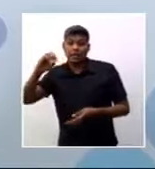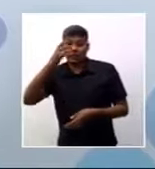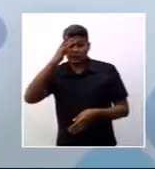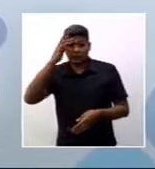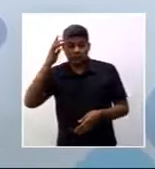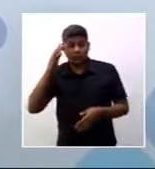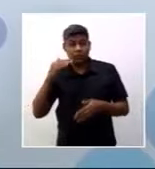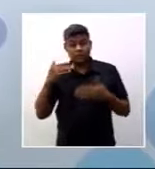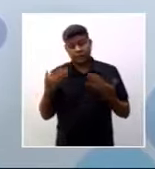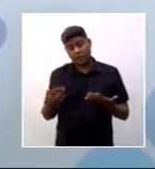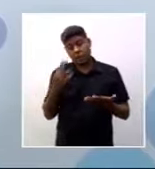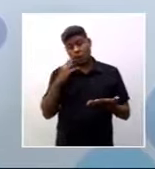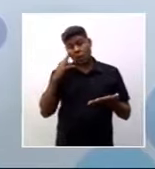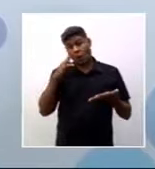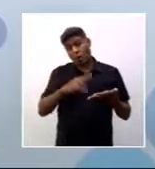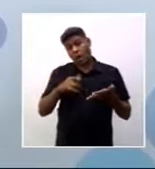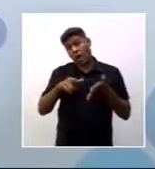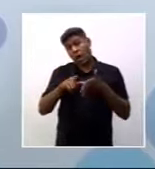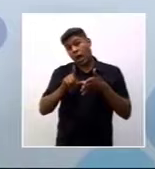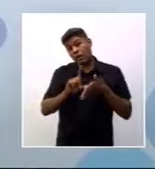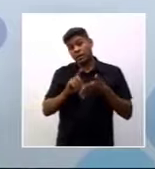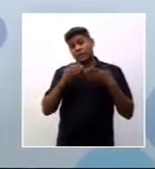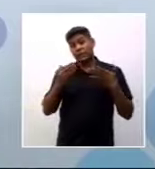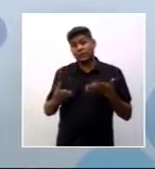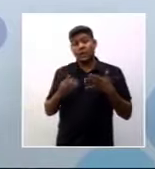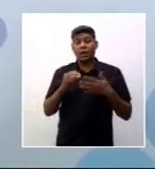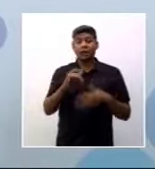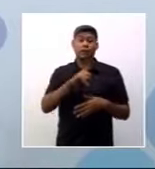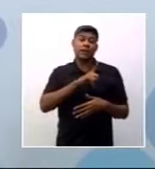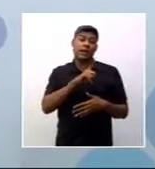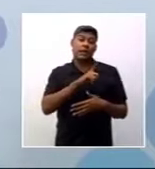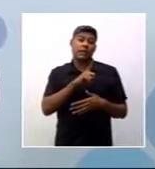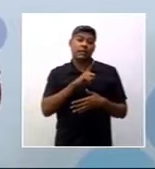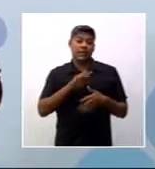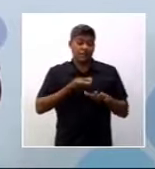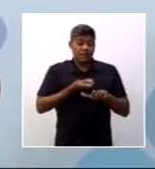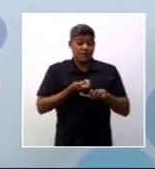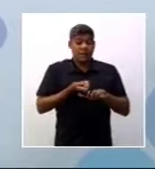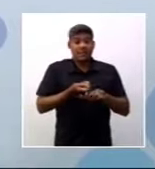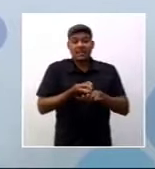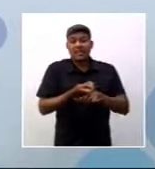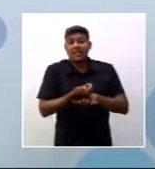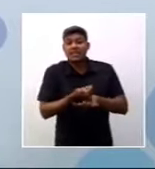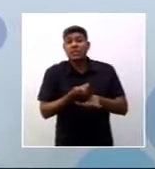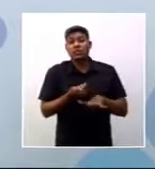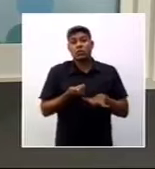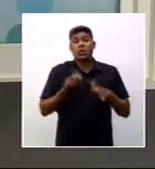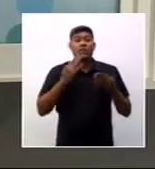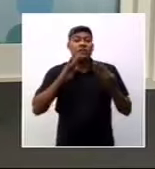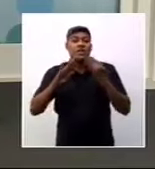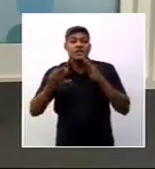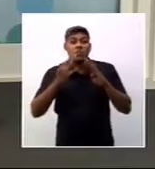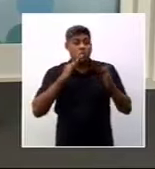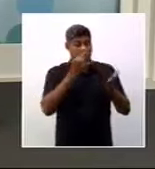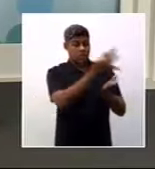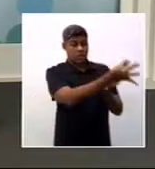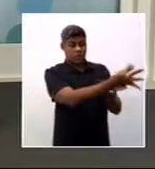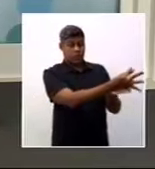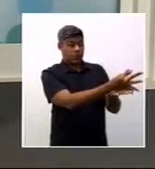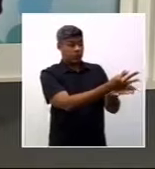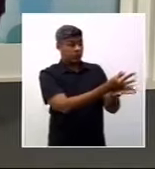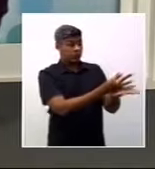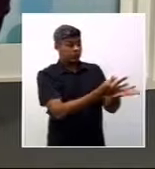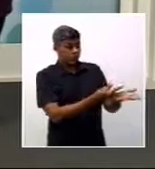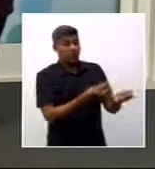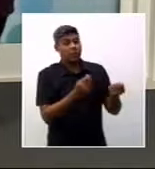então é bom dar uma checada ou por exemplo quando a gente tem a fake news no uma notícia no facebook não estão no facebook